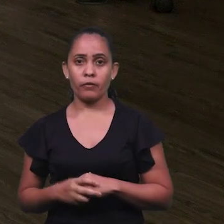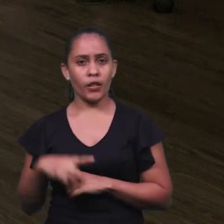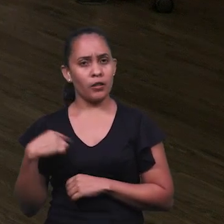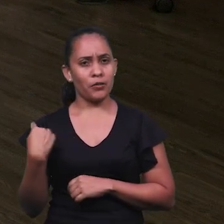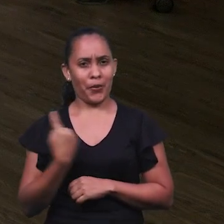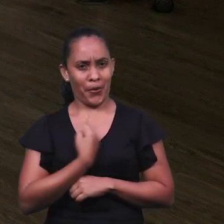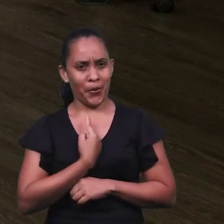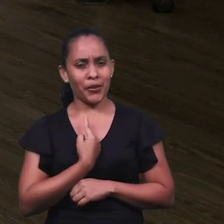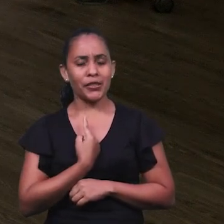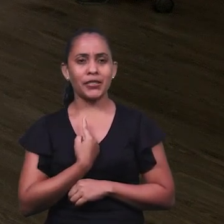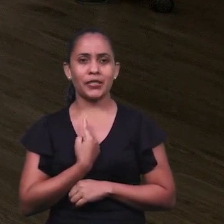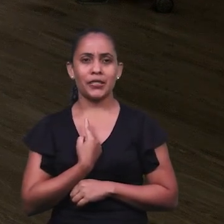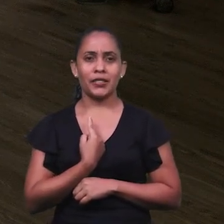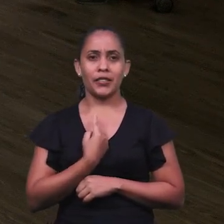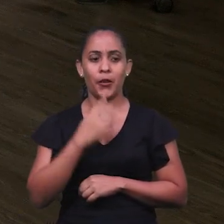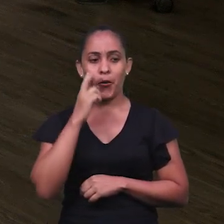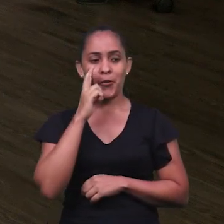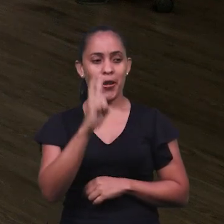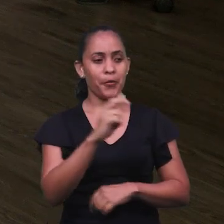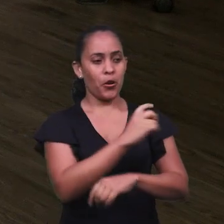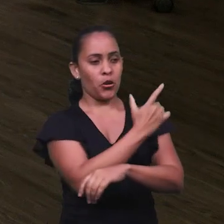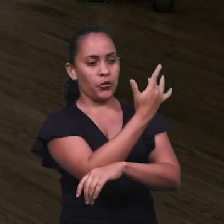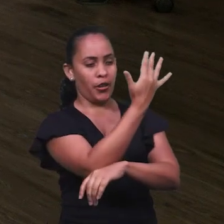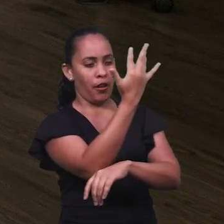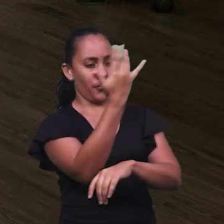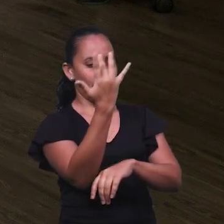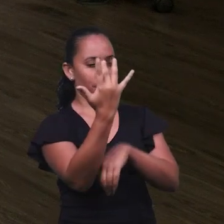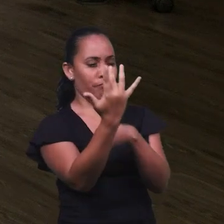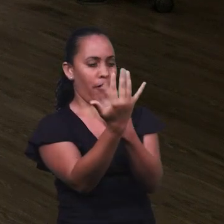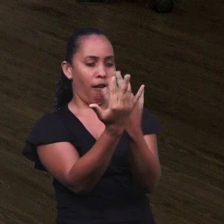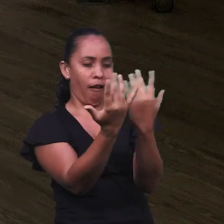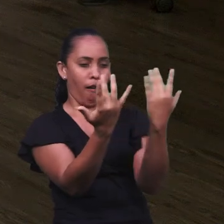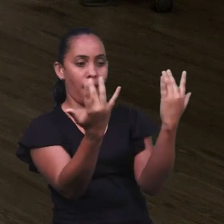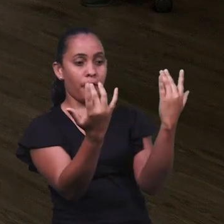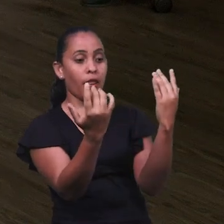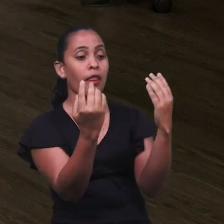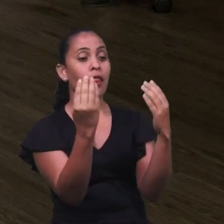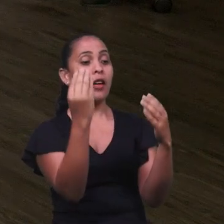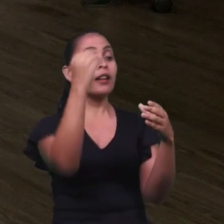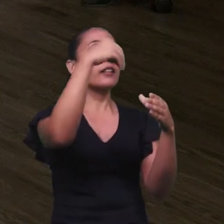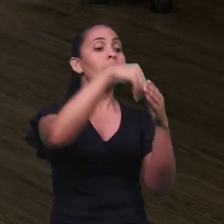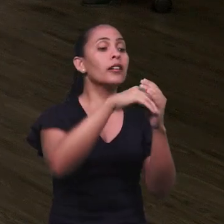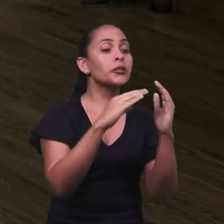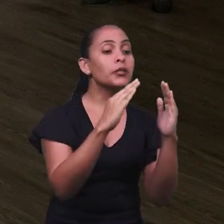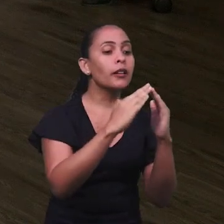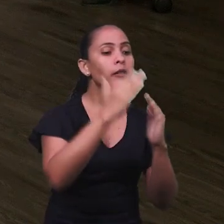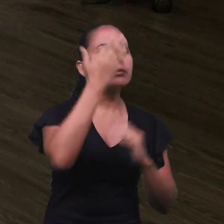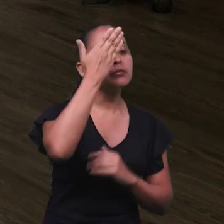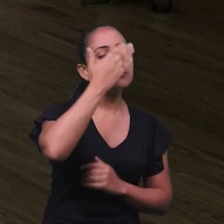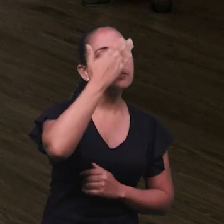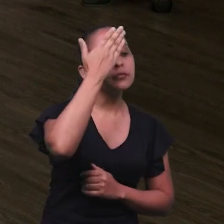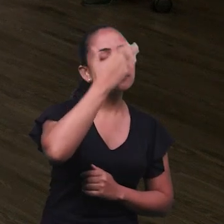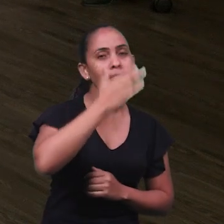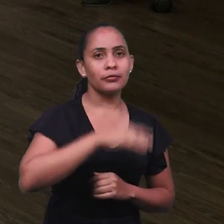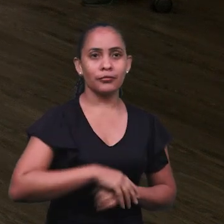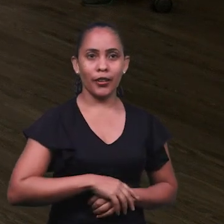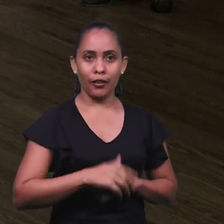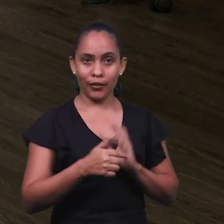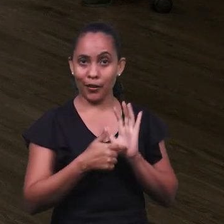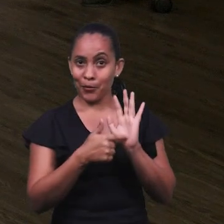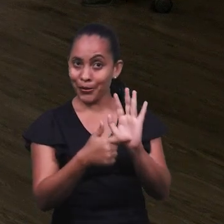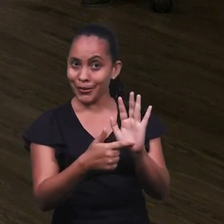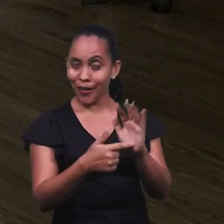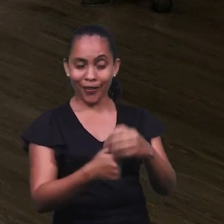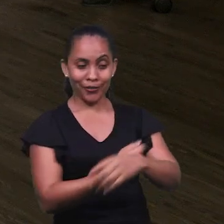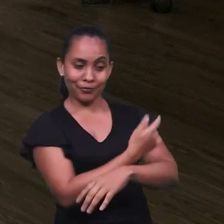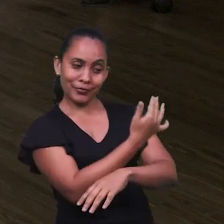A gente só vê o jardim do vizinho. A gente não vê o que está lá dentro da casa. O jardim está aí. É o que é colocado lá de fora, o